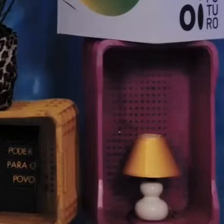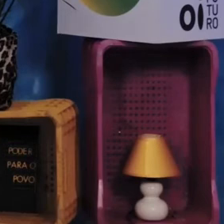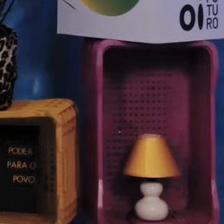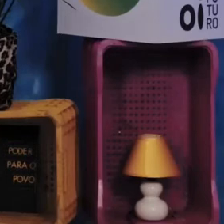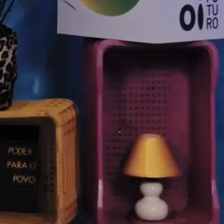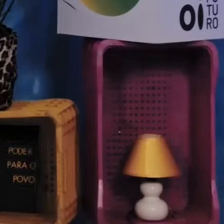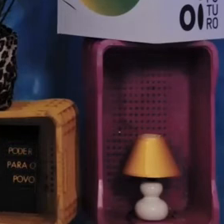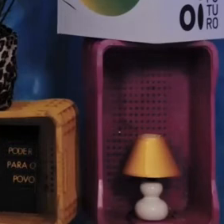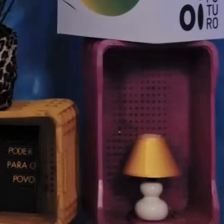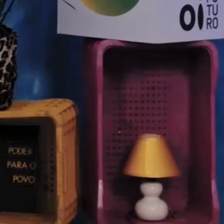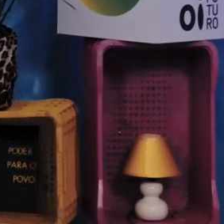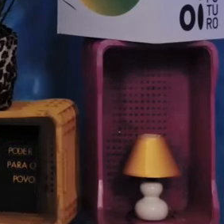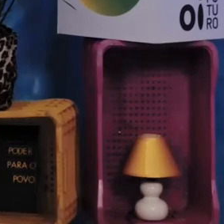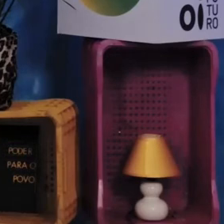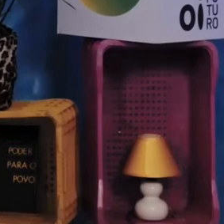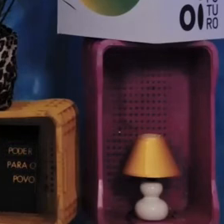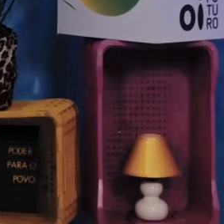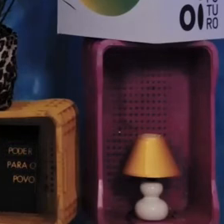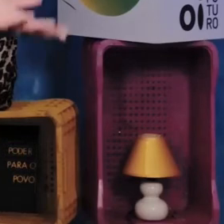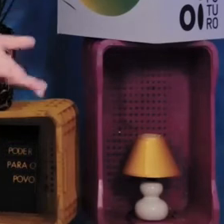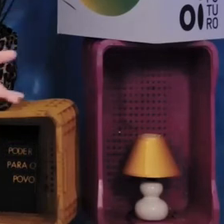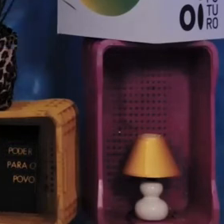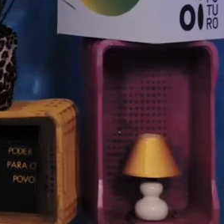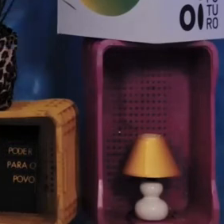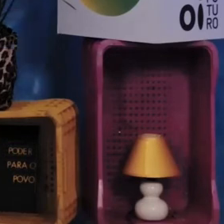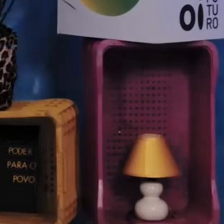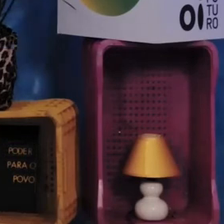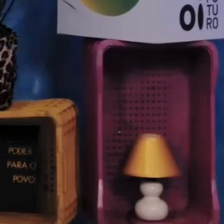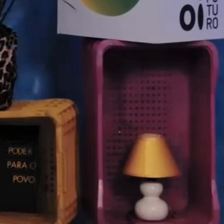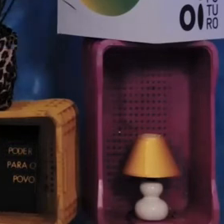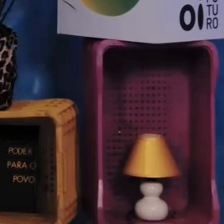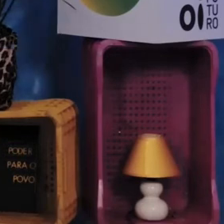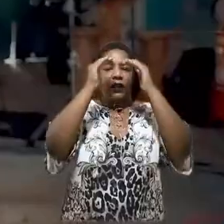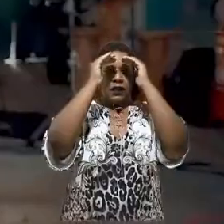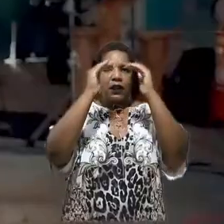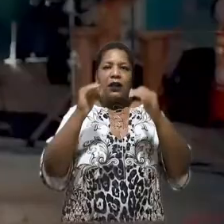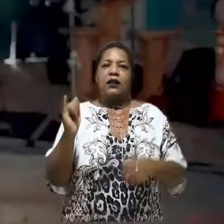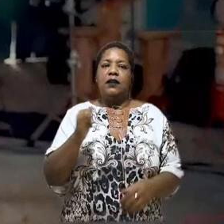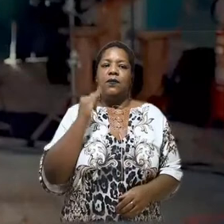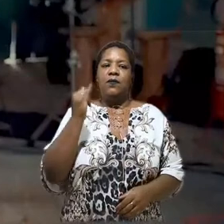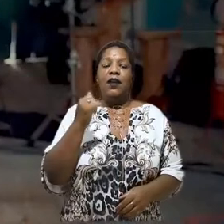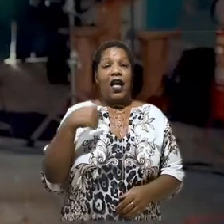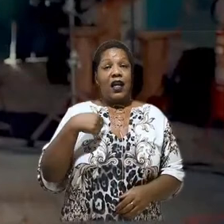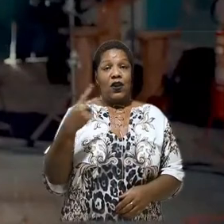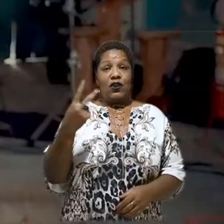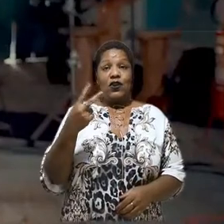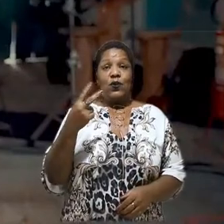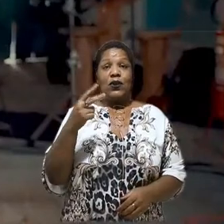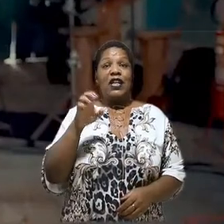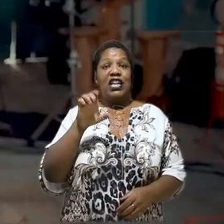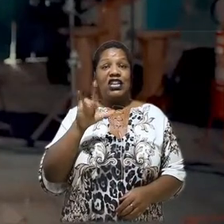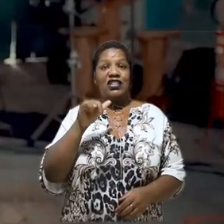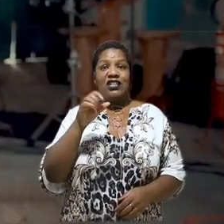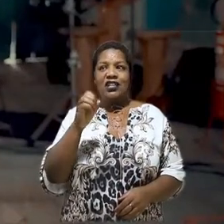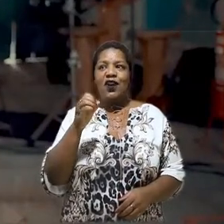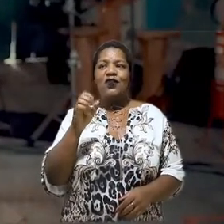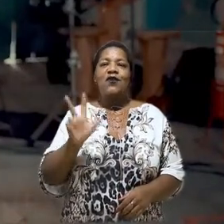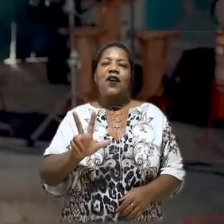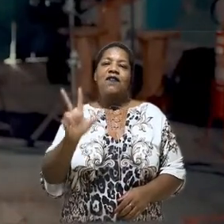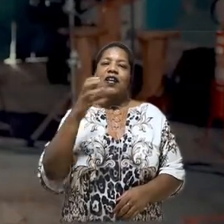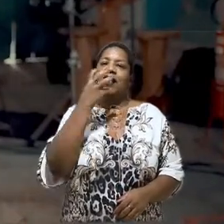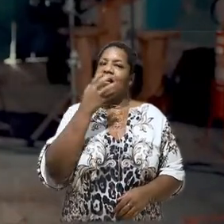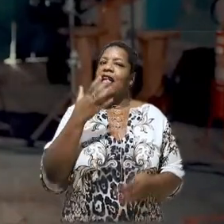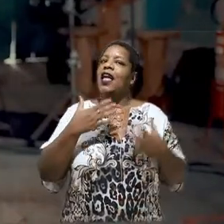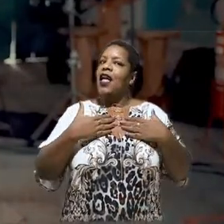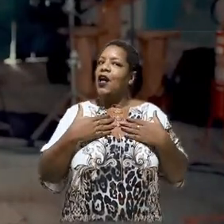muito legal qual a importância de eventos como favelas são uns né essa segunda edição que eu participo do favela saúde